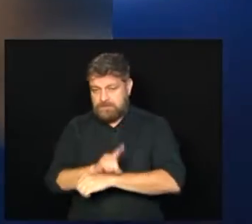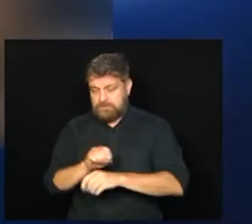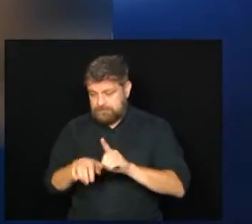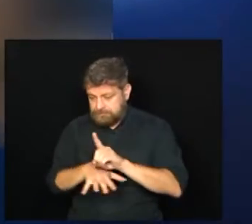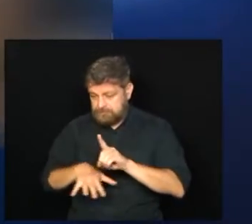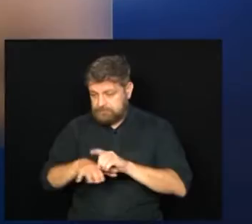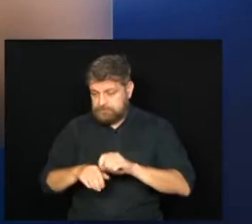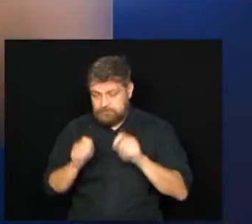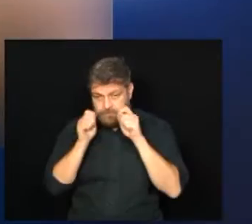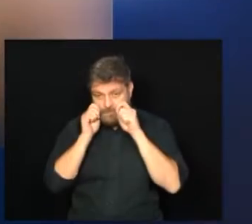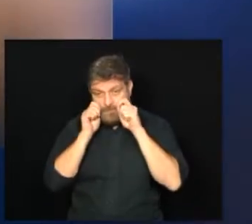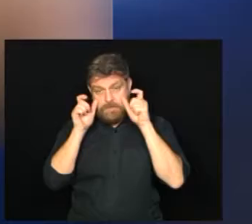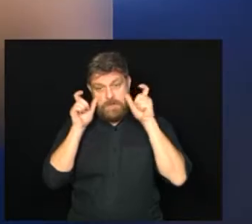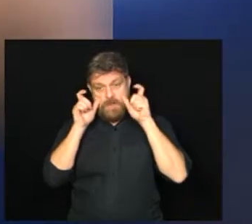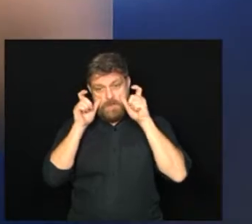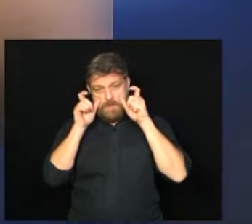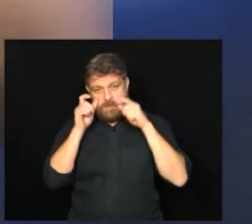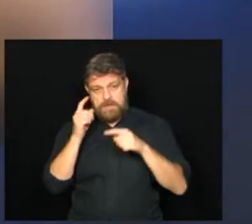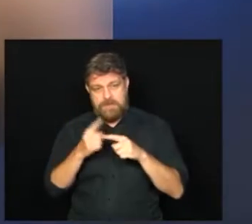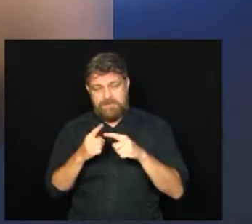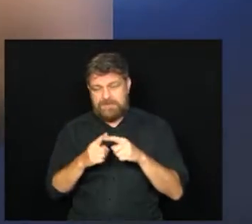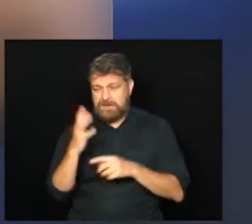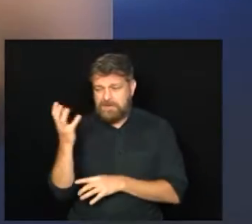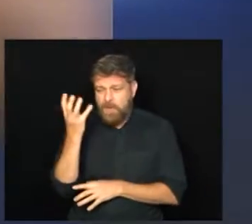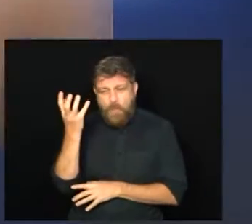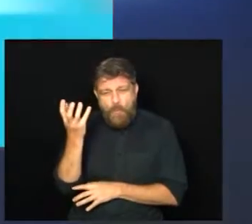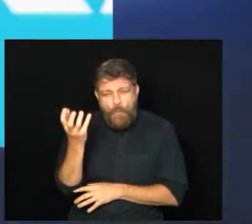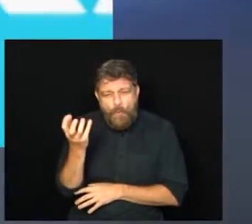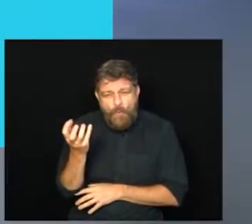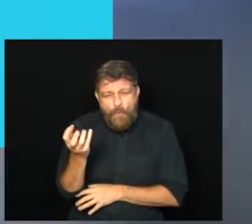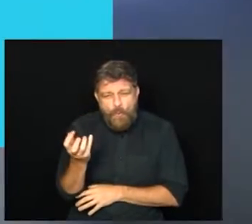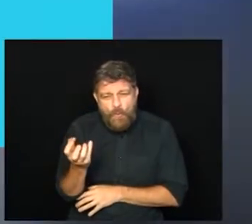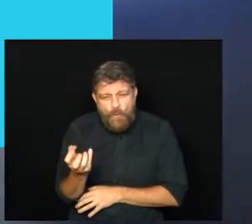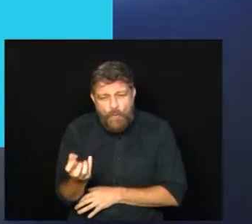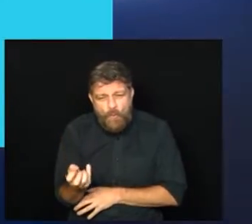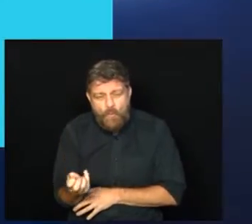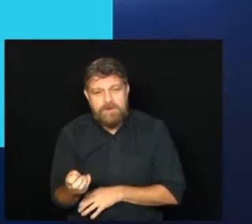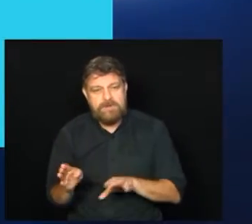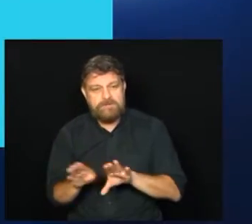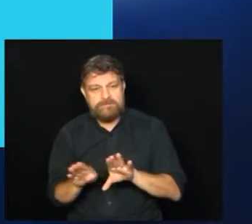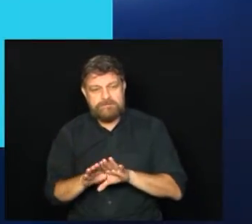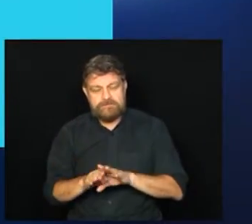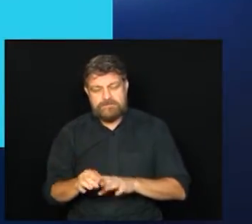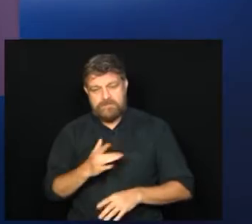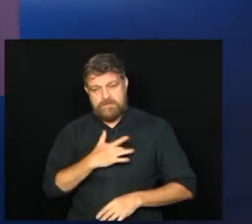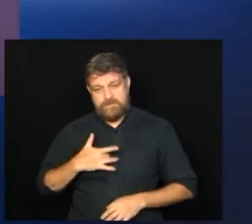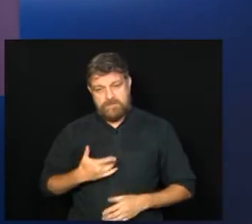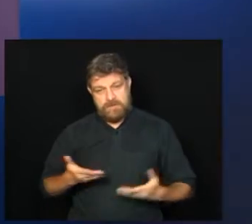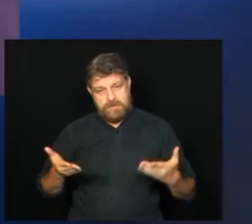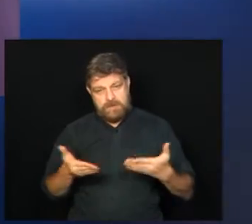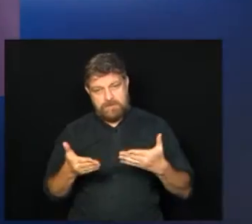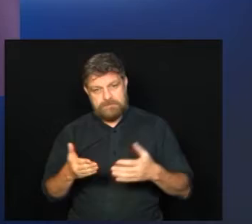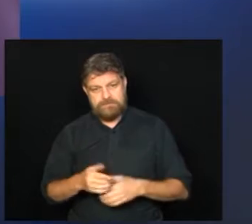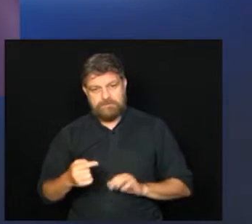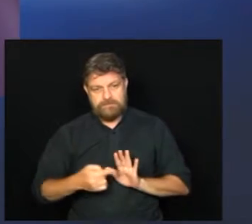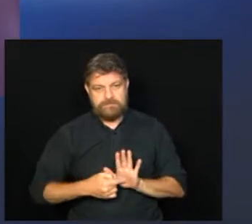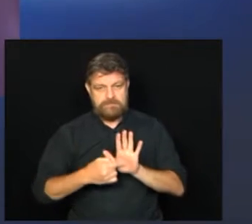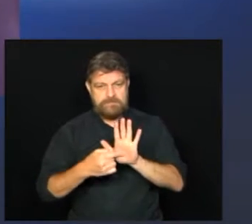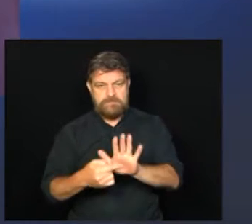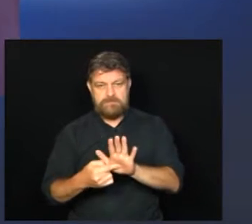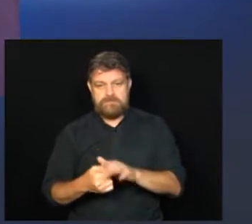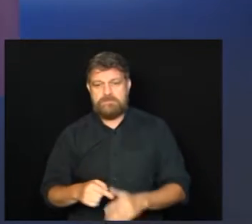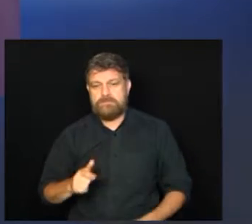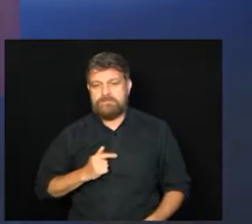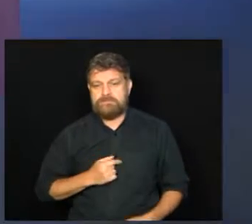emite estado de alerta com a baixa umidade do ar. E o quadro Saúde Agora aborda a importância